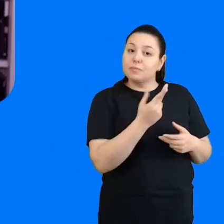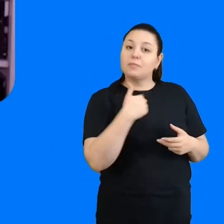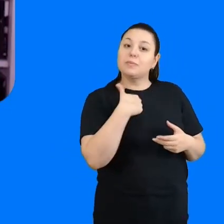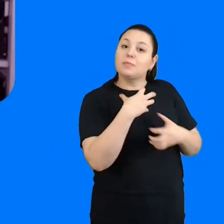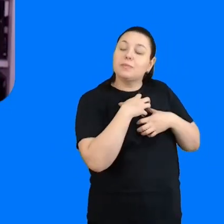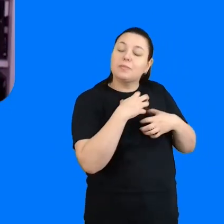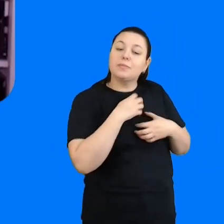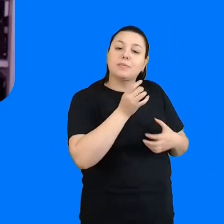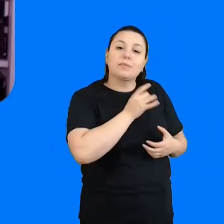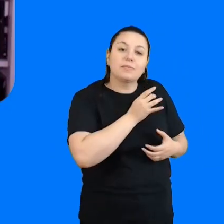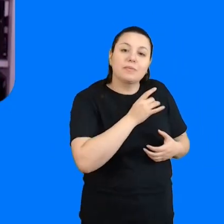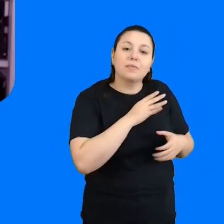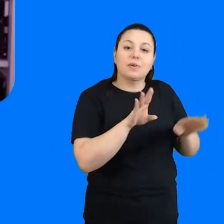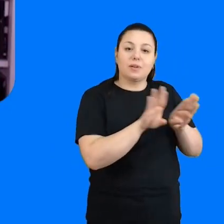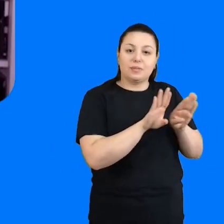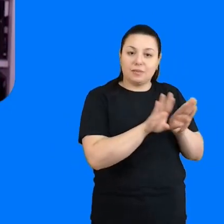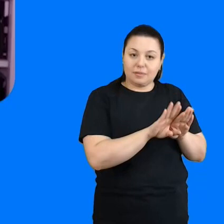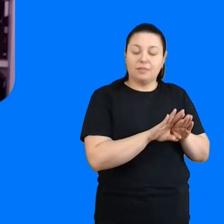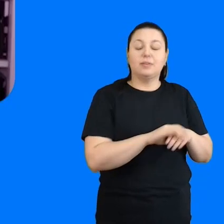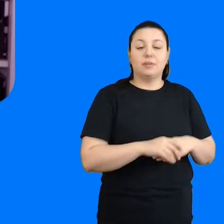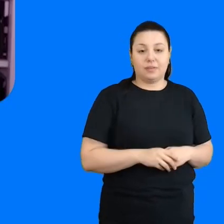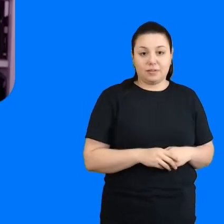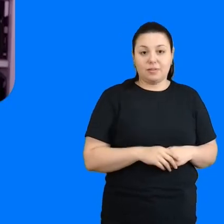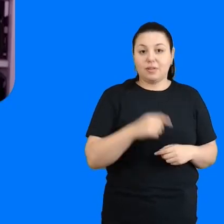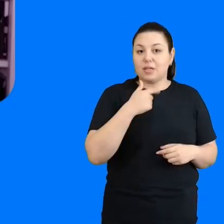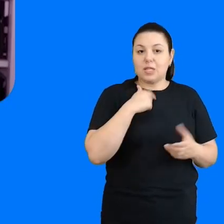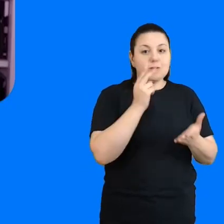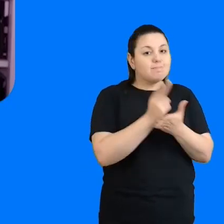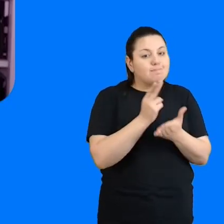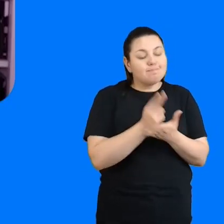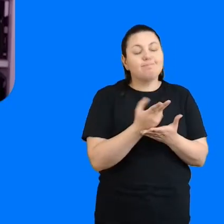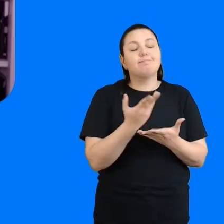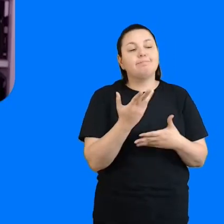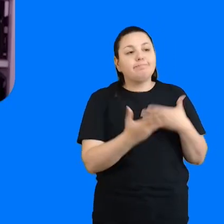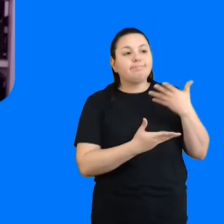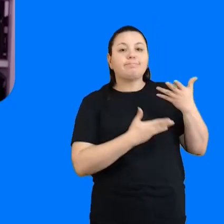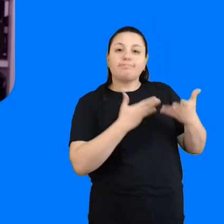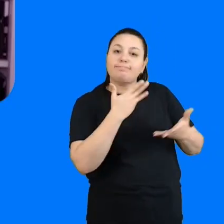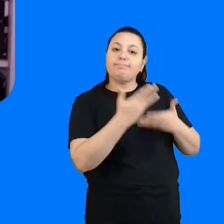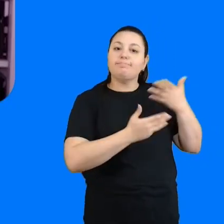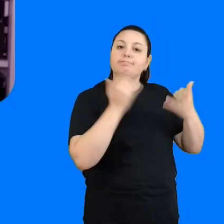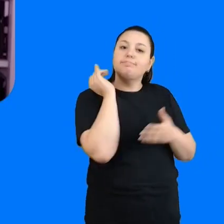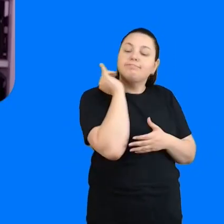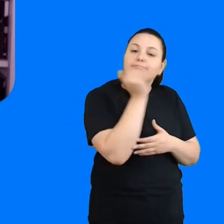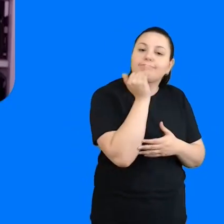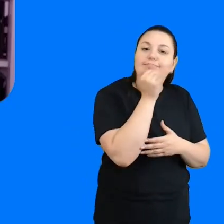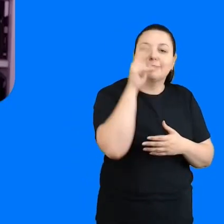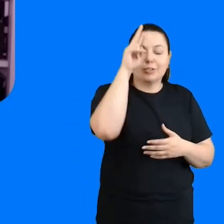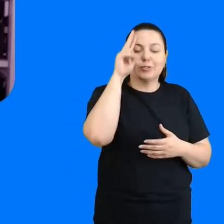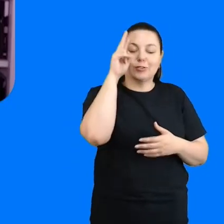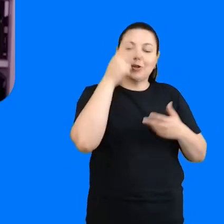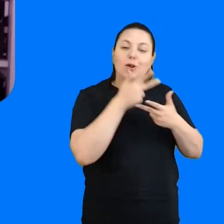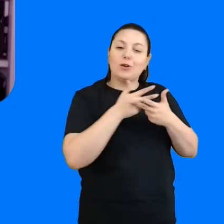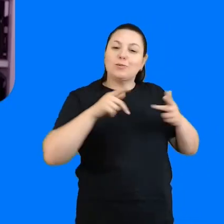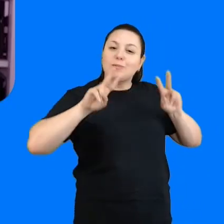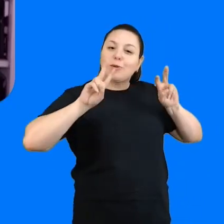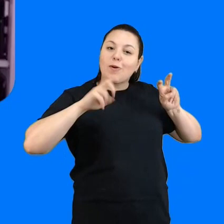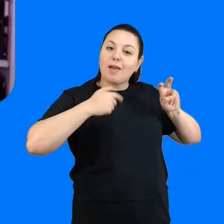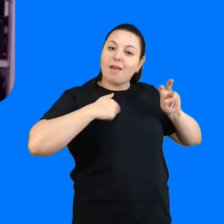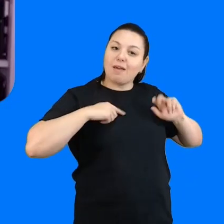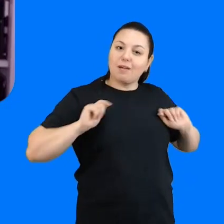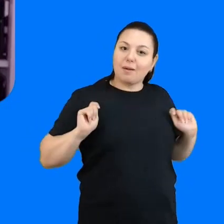alguma situação, então eu estou constantemente a contar histórias sobre aquilo que eu sou capaz. E